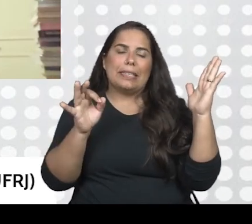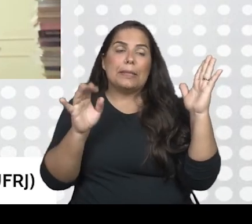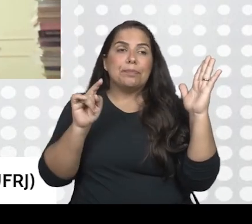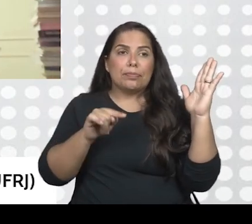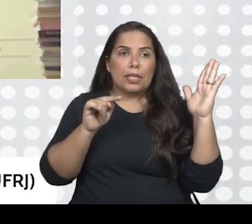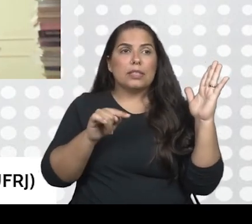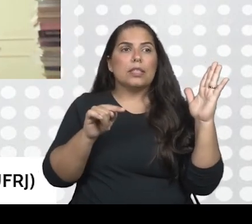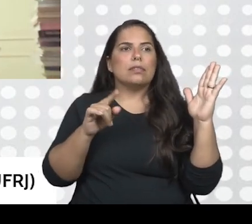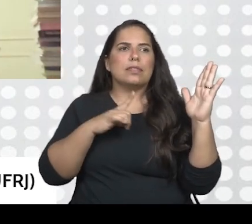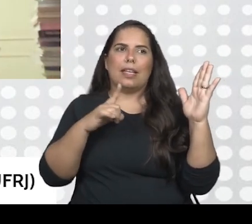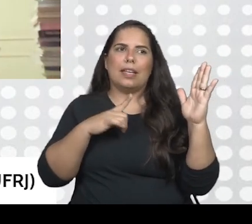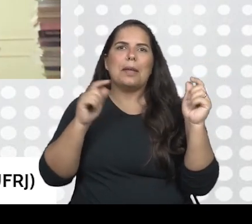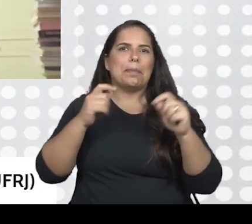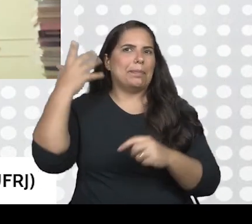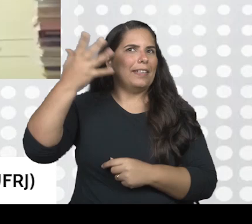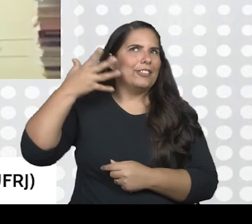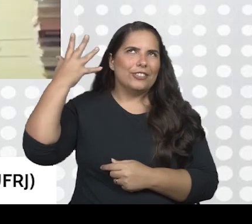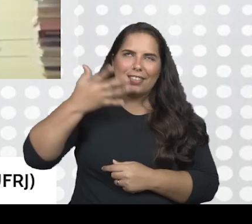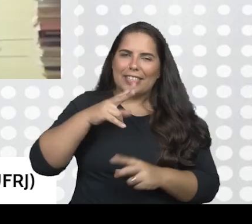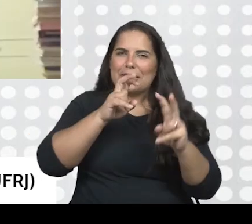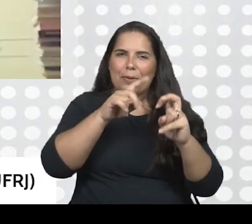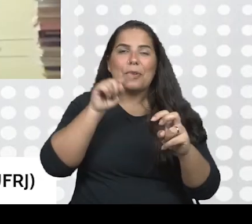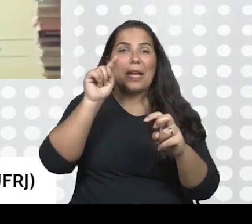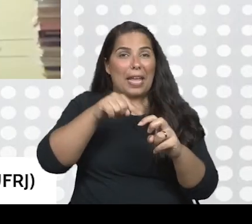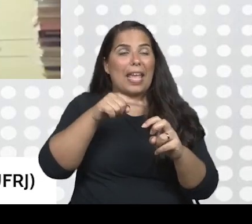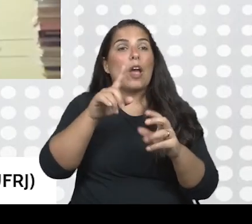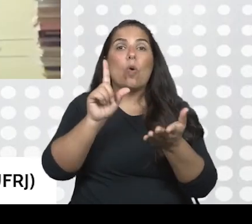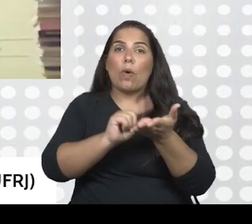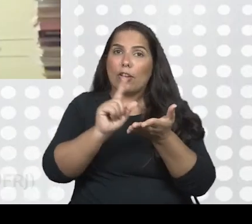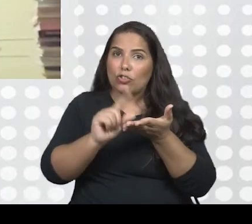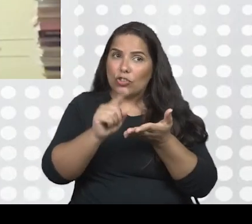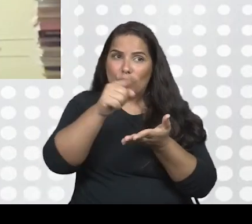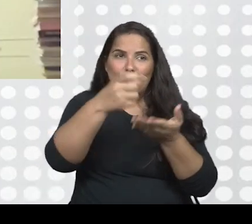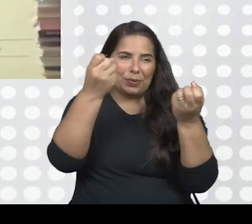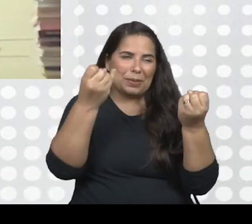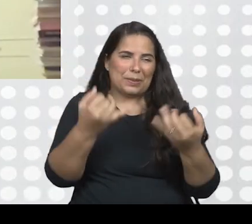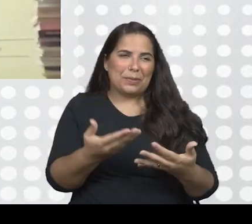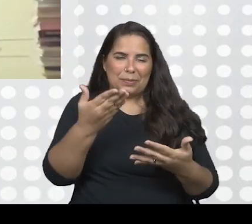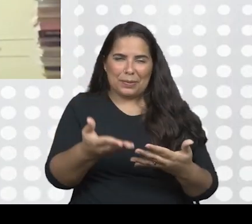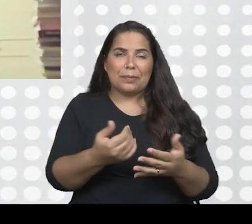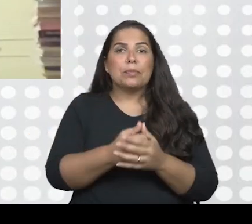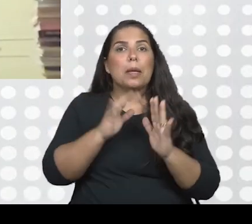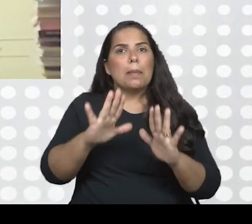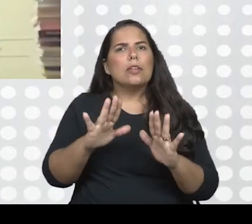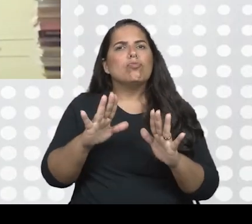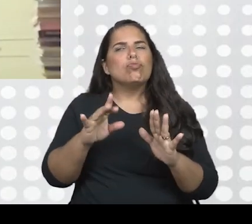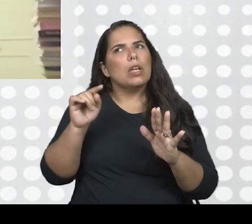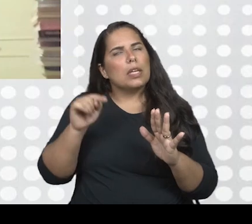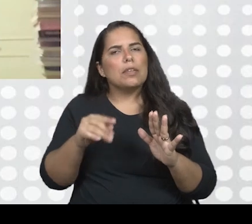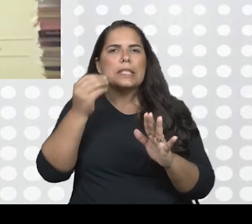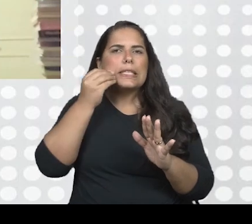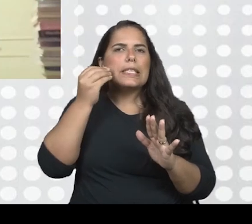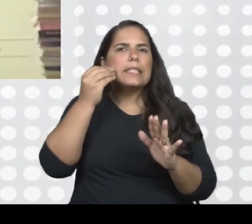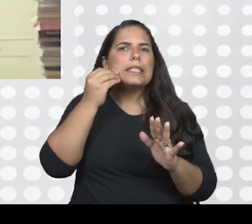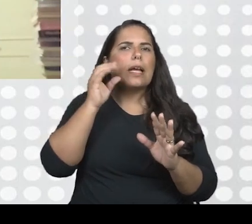ela por si só daria uma palestra, ela é objeto de um artigo, como você mesma mencionou, mas eu vou aqui